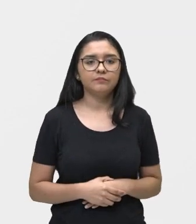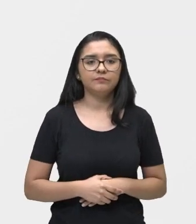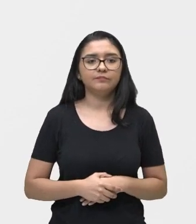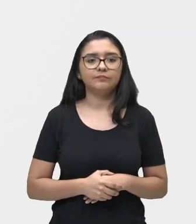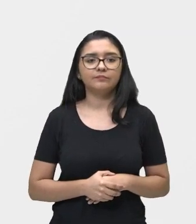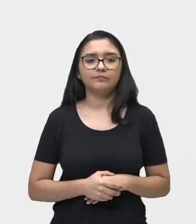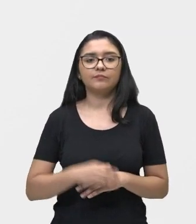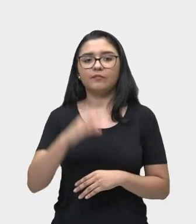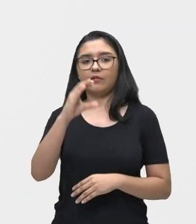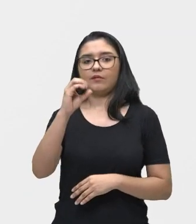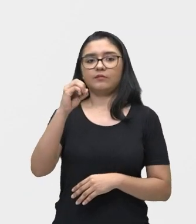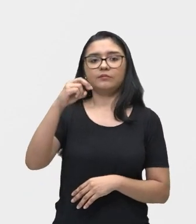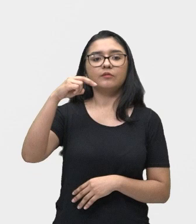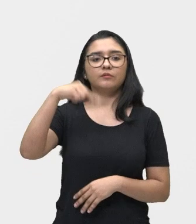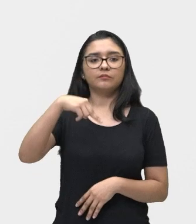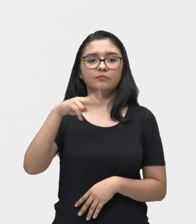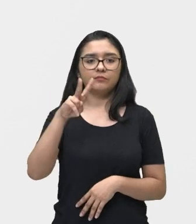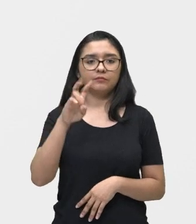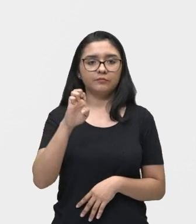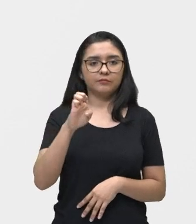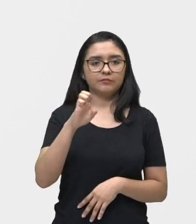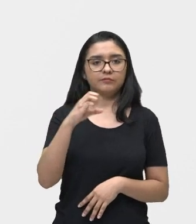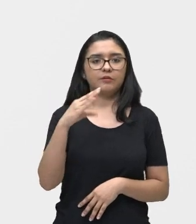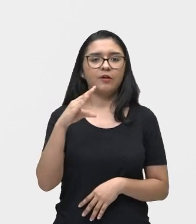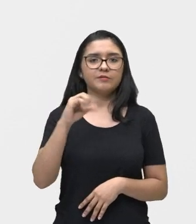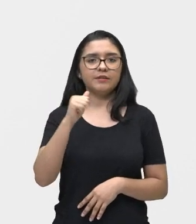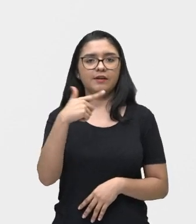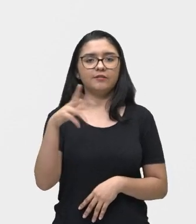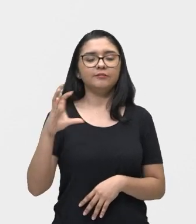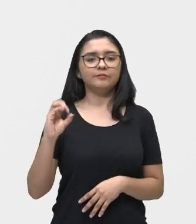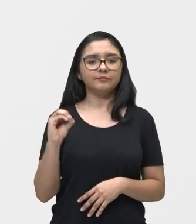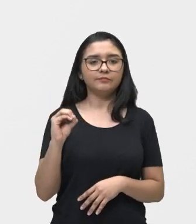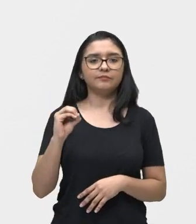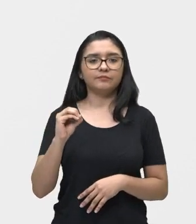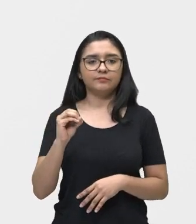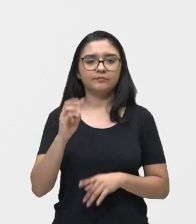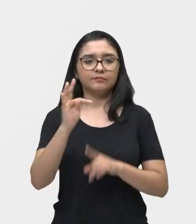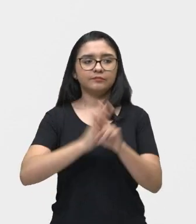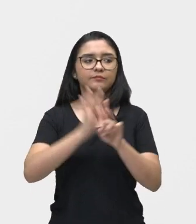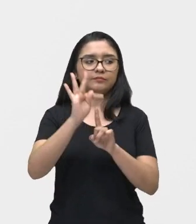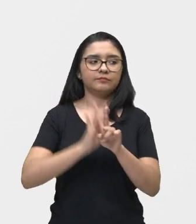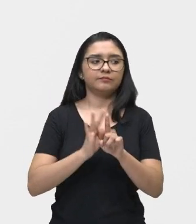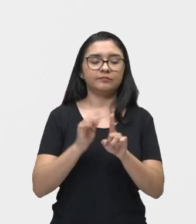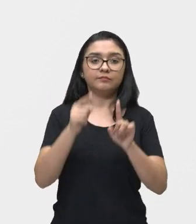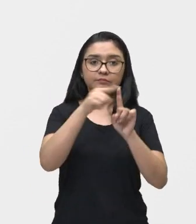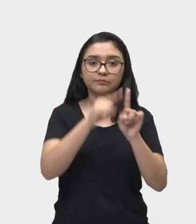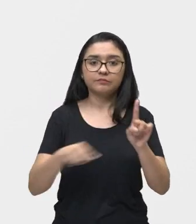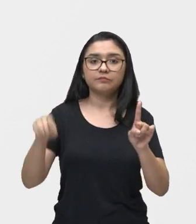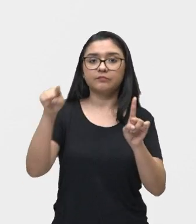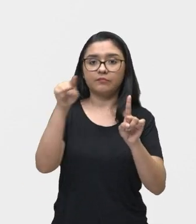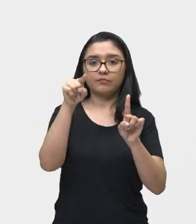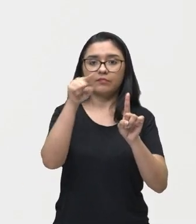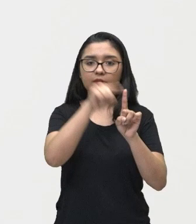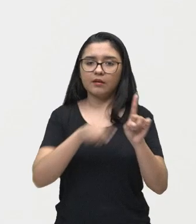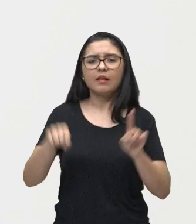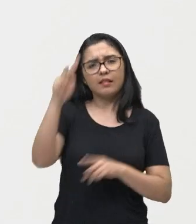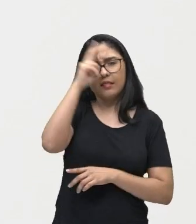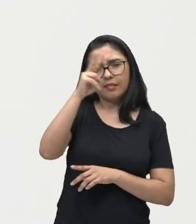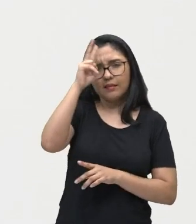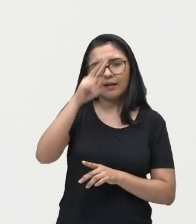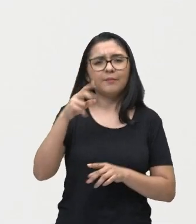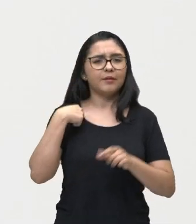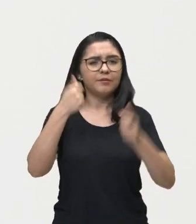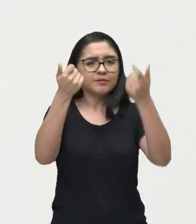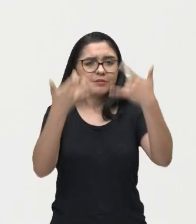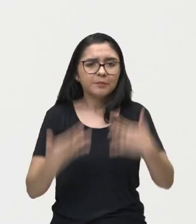térmica. Observa aí comigo. Na convecção térmica, você tem aí, lembram que eu falei que eram as correntes,